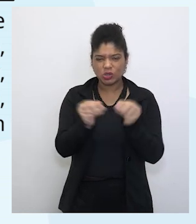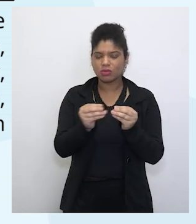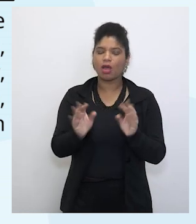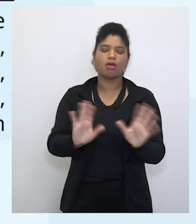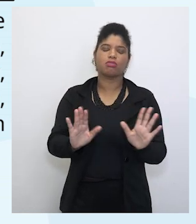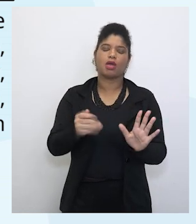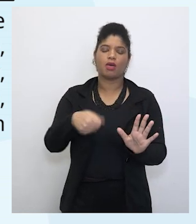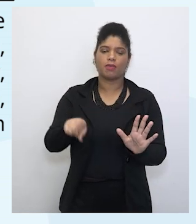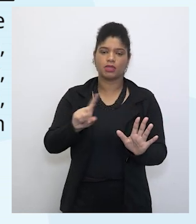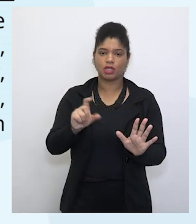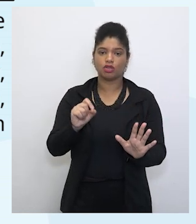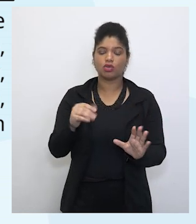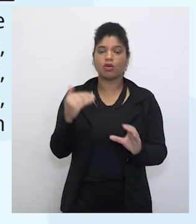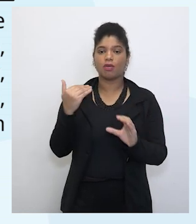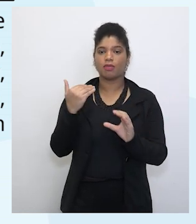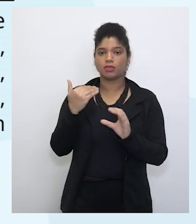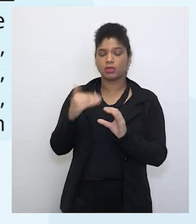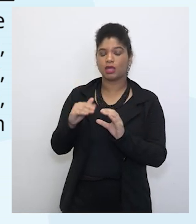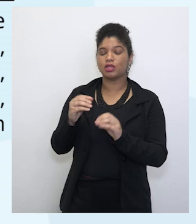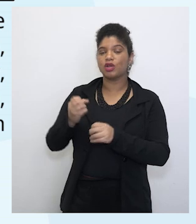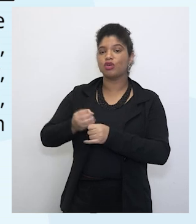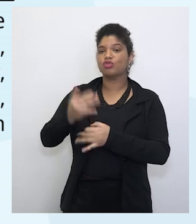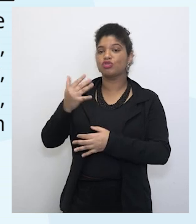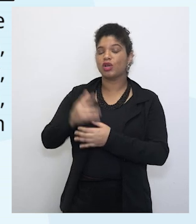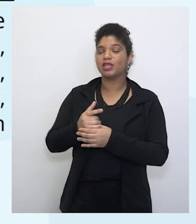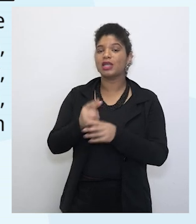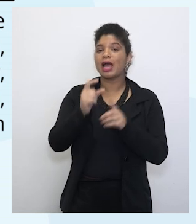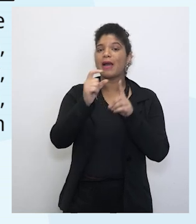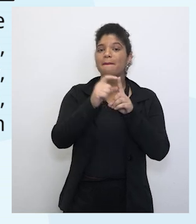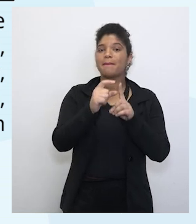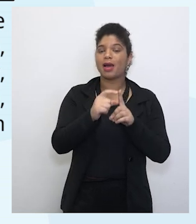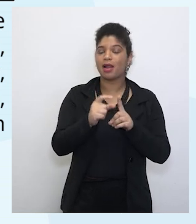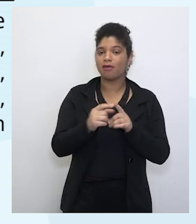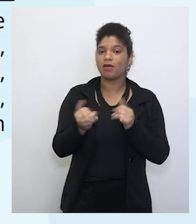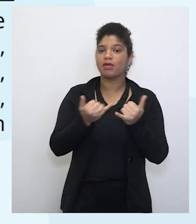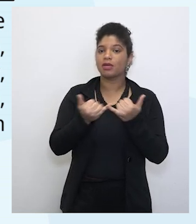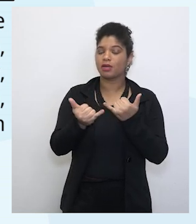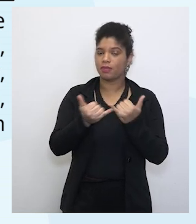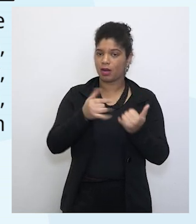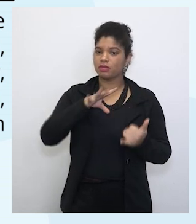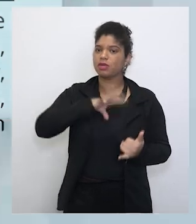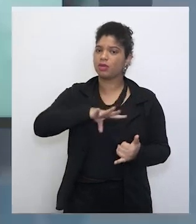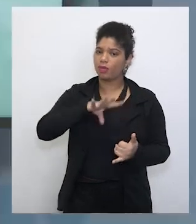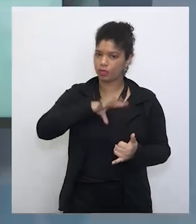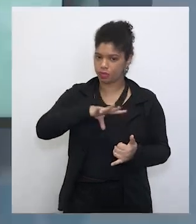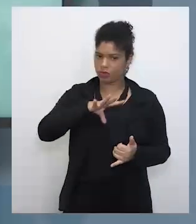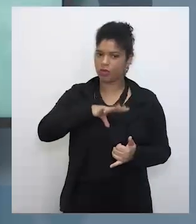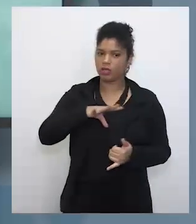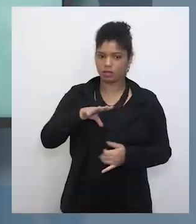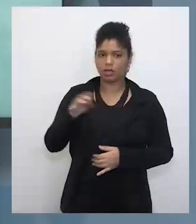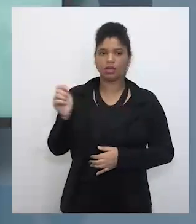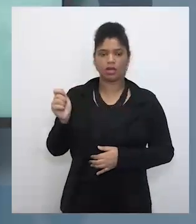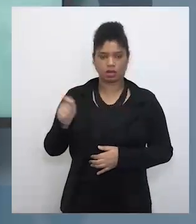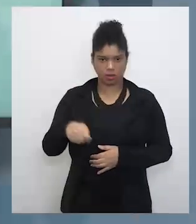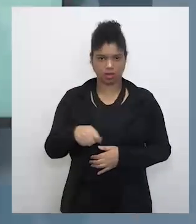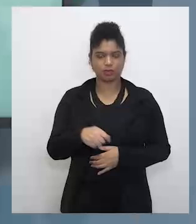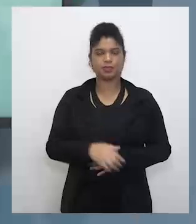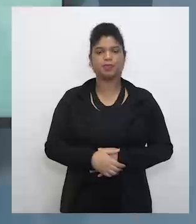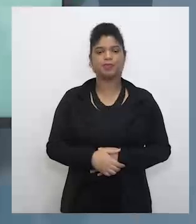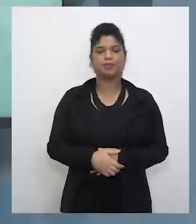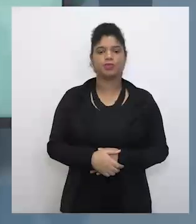É só mandar aqui no chat para a Érica as palavras cognatas, the cognate words. São aquelas palavras que são parecidas com a língua